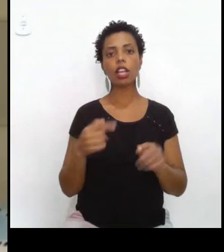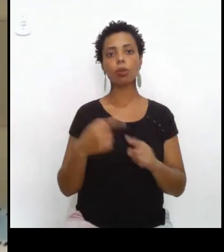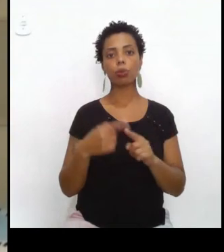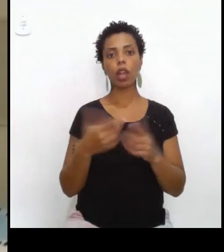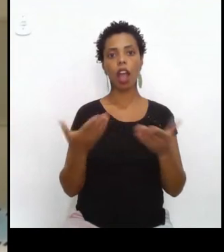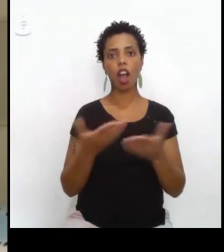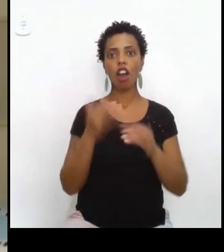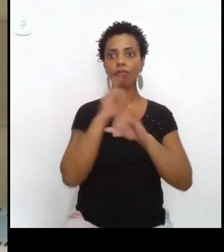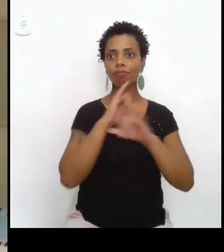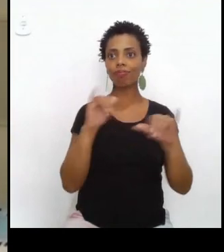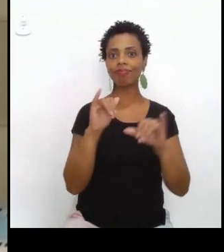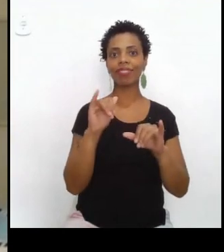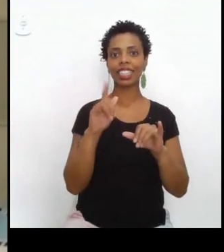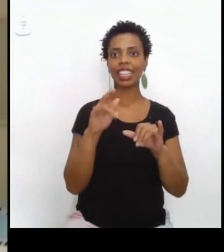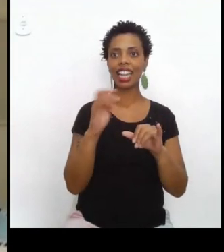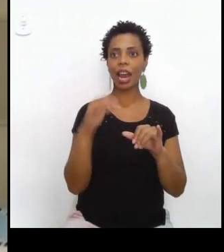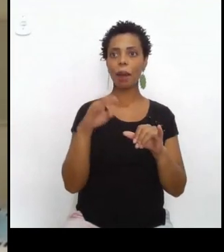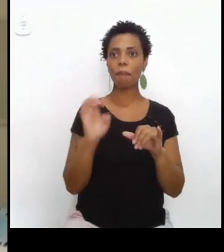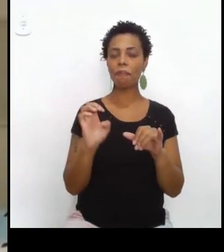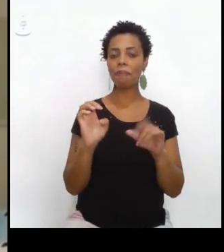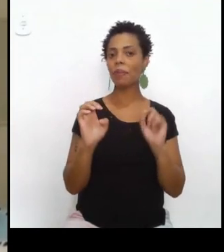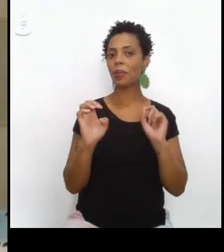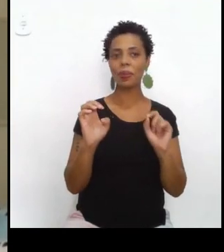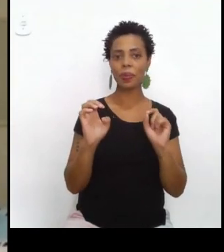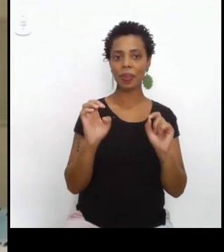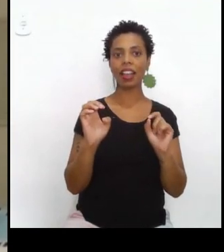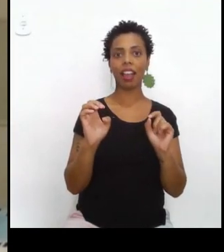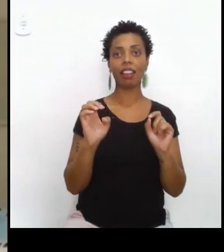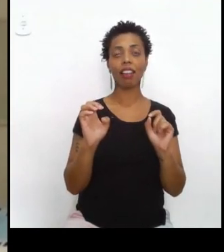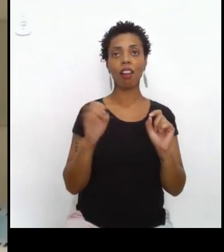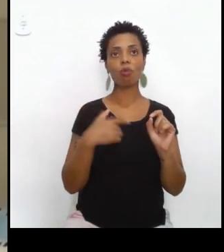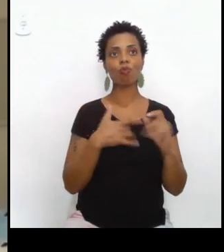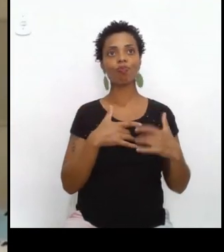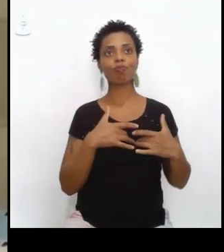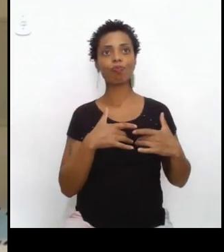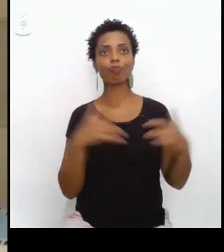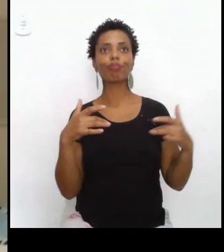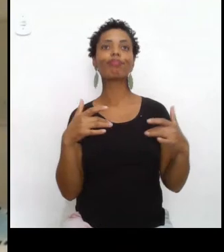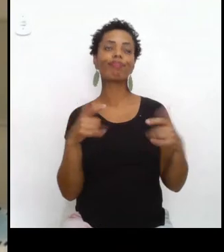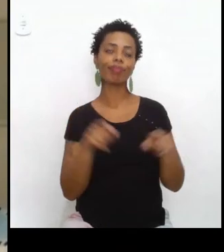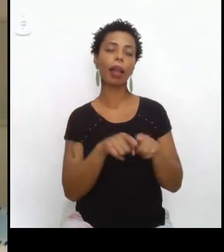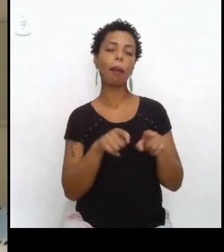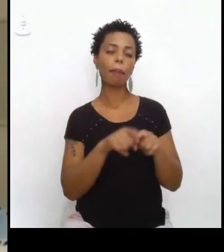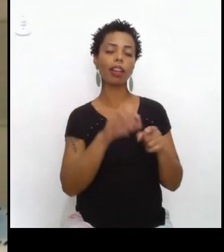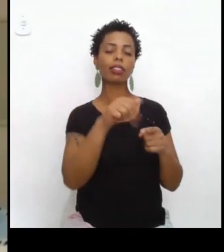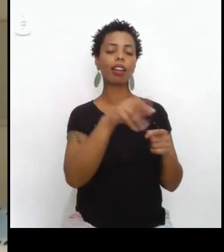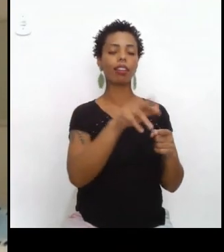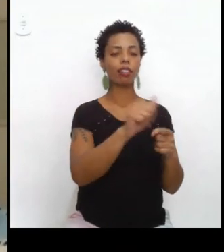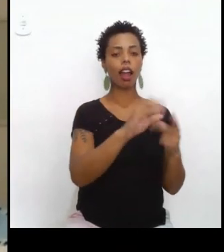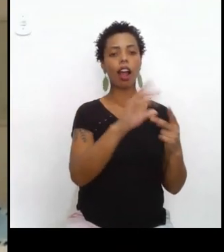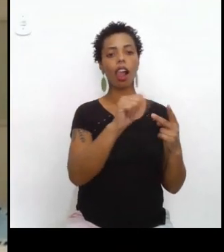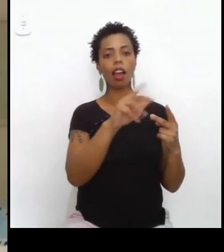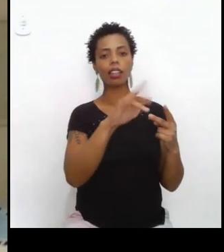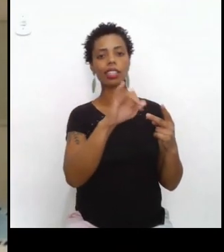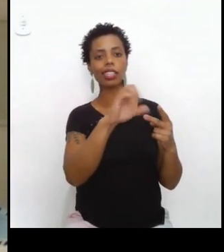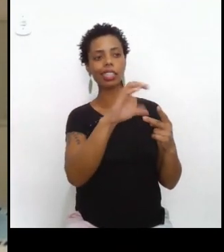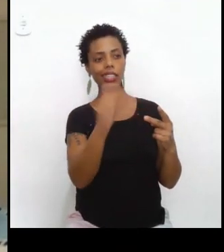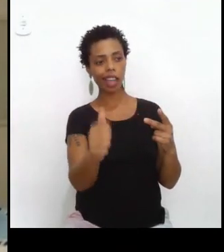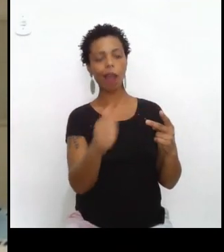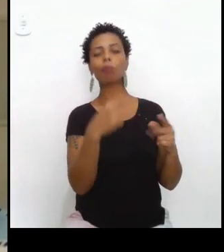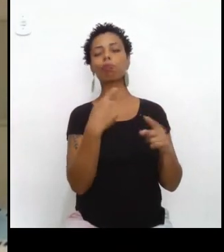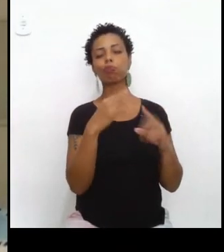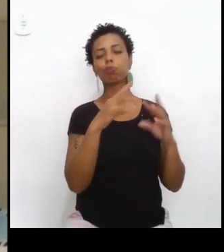agora mesmo dia toda a Rua Solidariedade a Sandra e Clarissa porque ele por todo esse processo